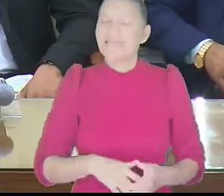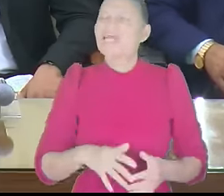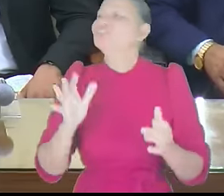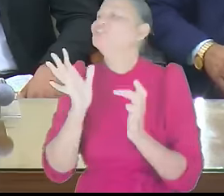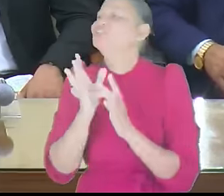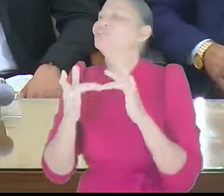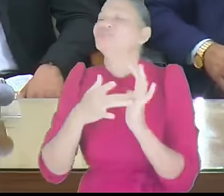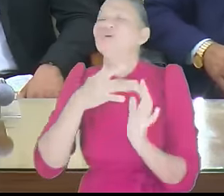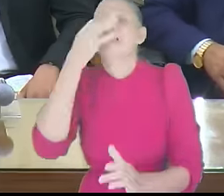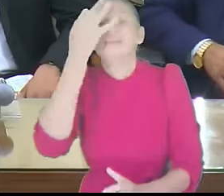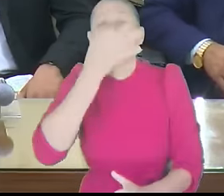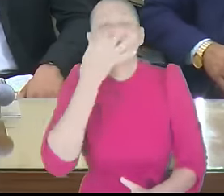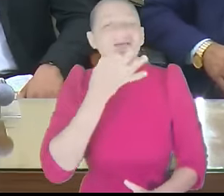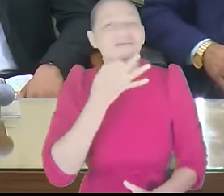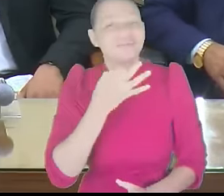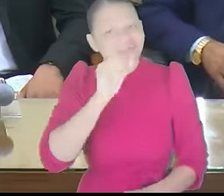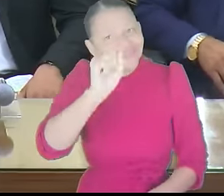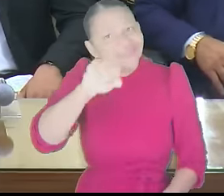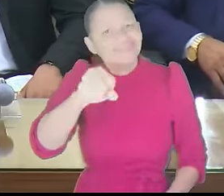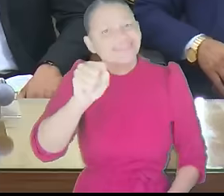Jesus é lindo mesmo, irmão.